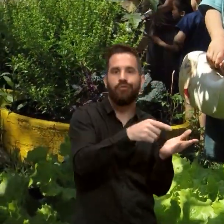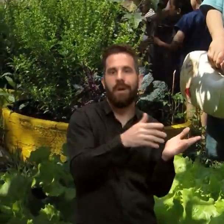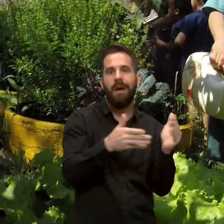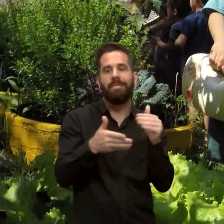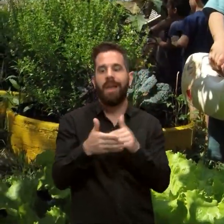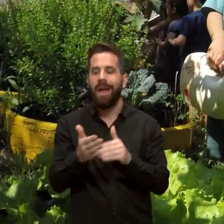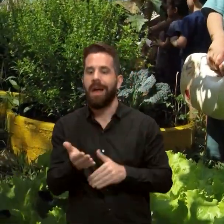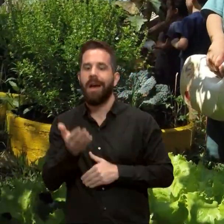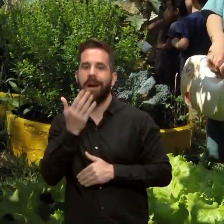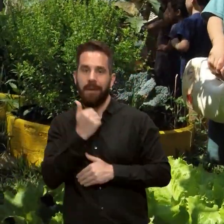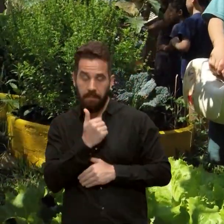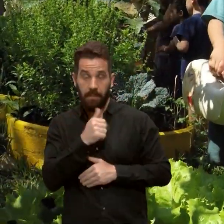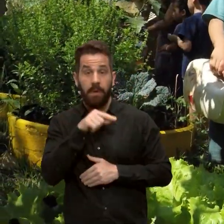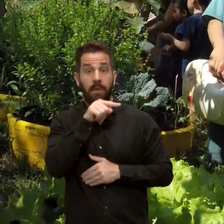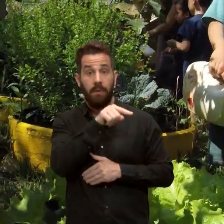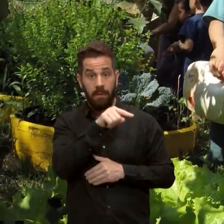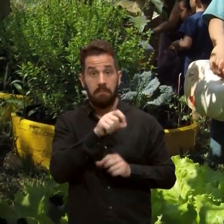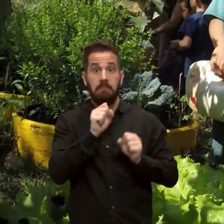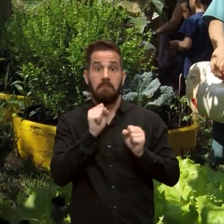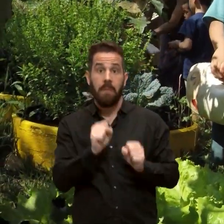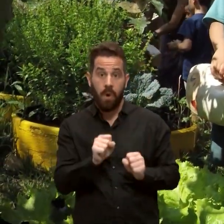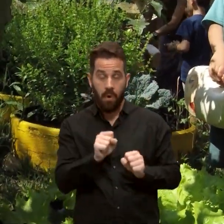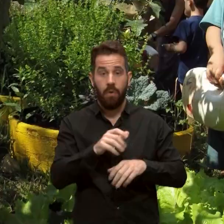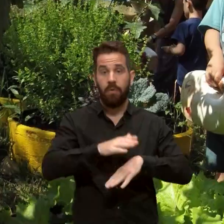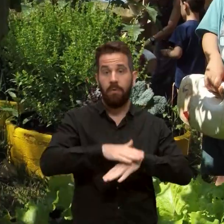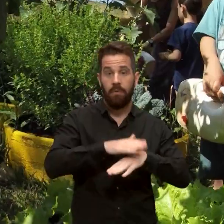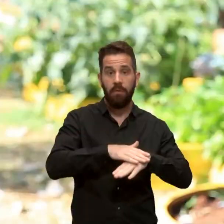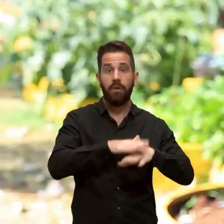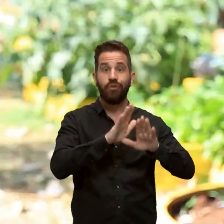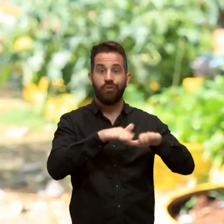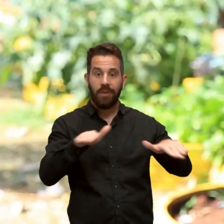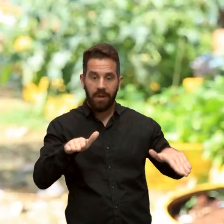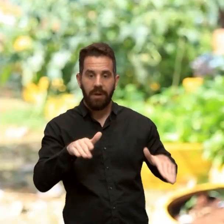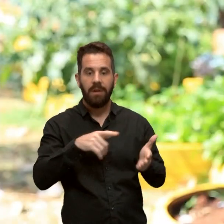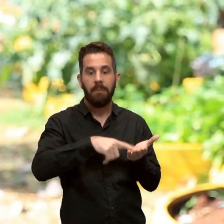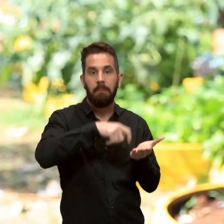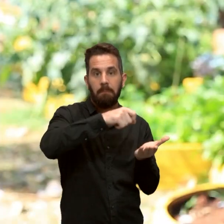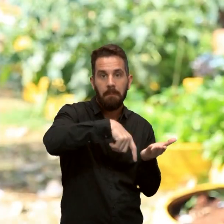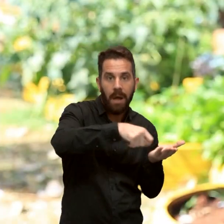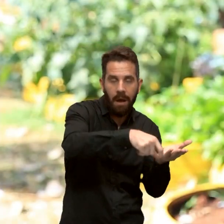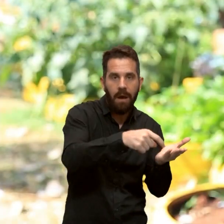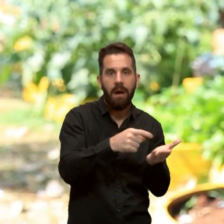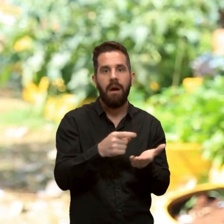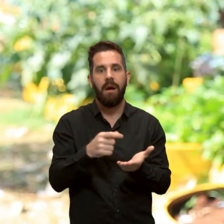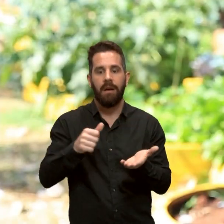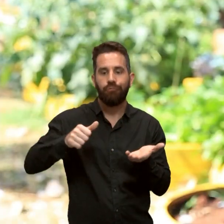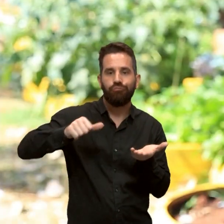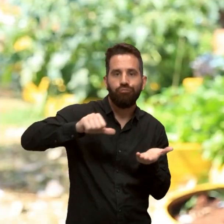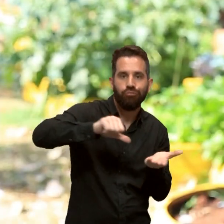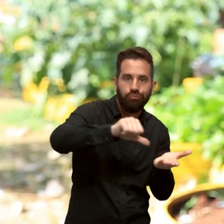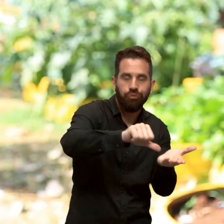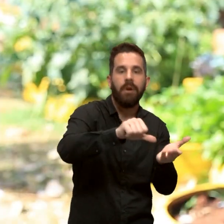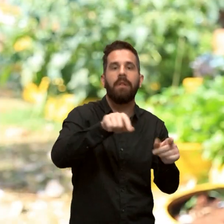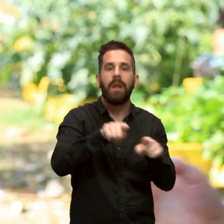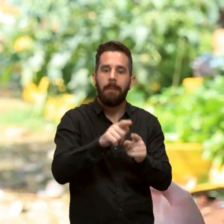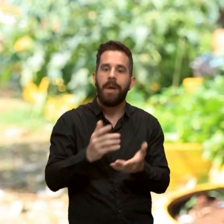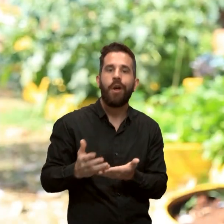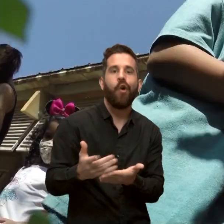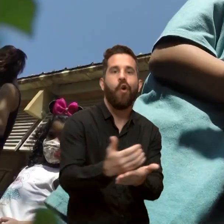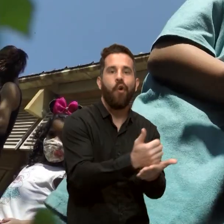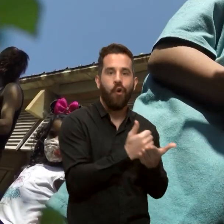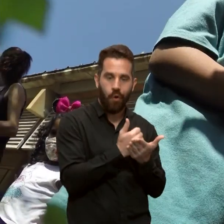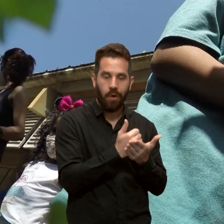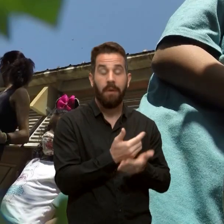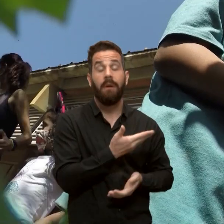UFG plantem, reguem e colham vegetais. Uma dessas crianças é a Esther, de 5